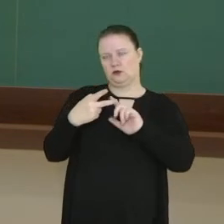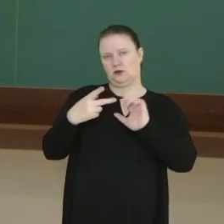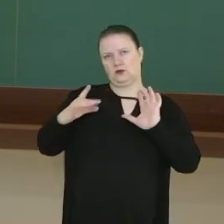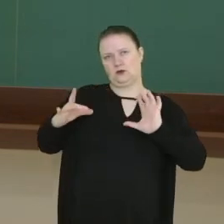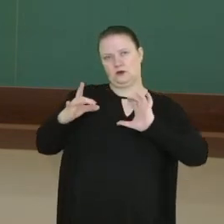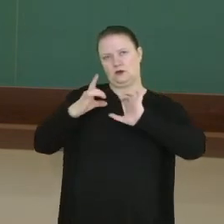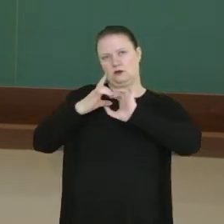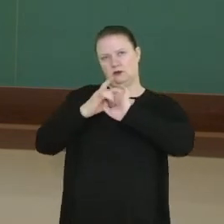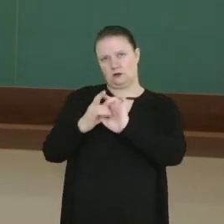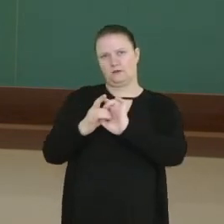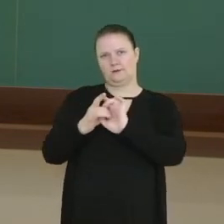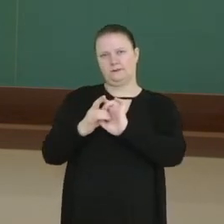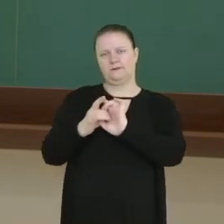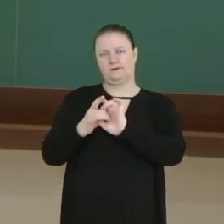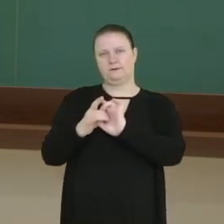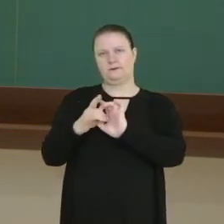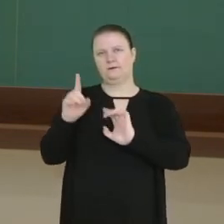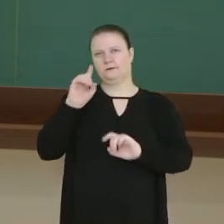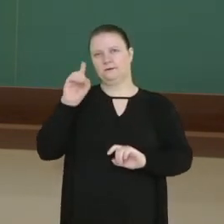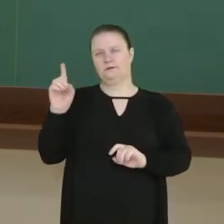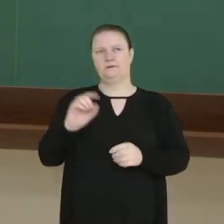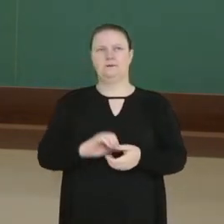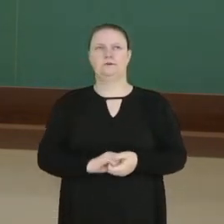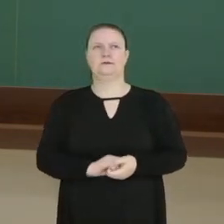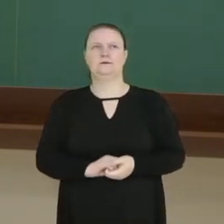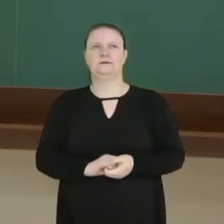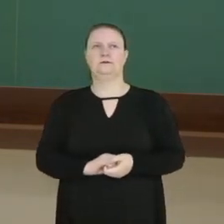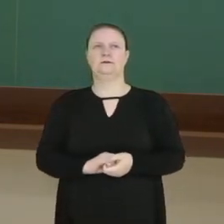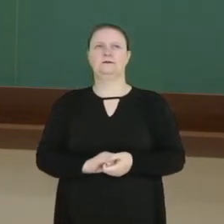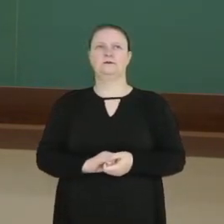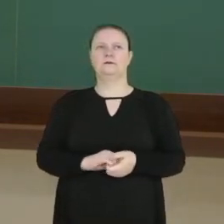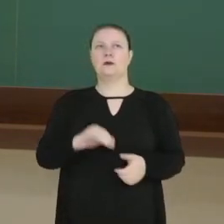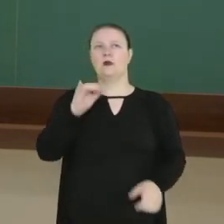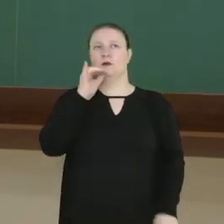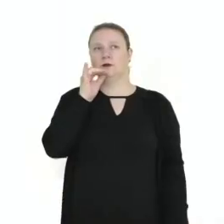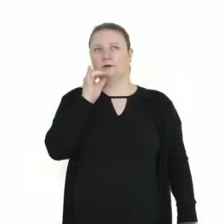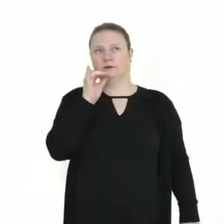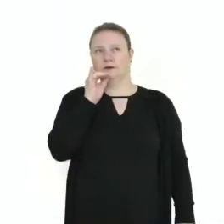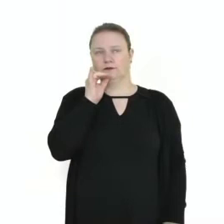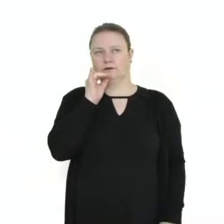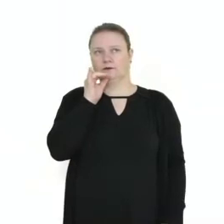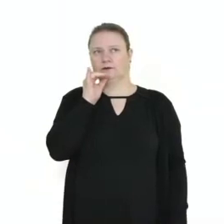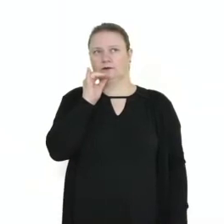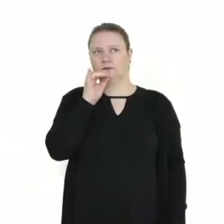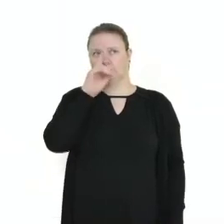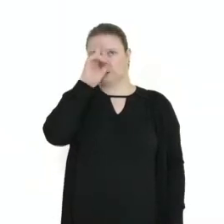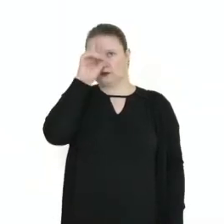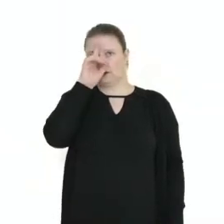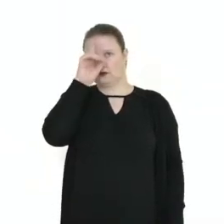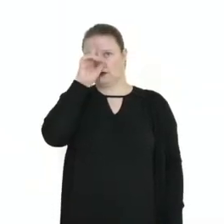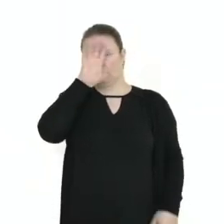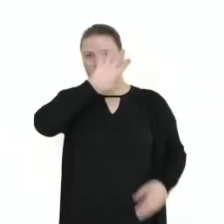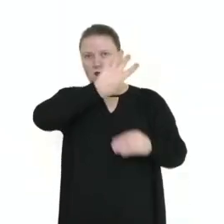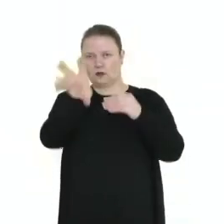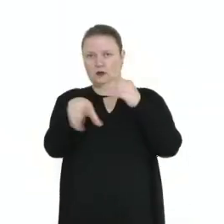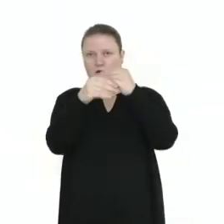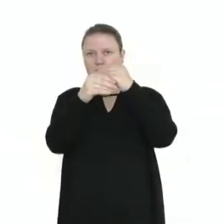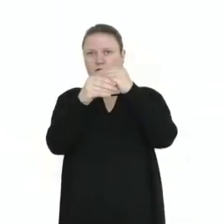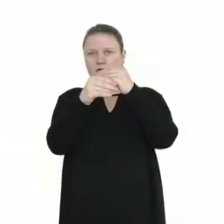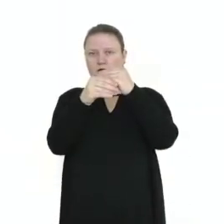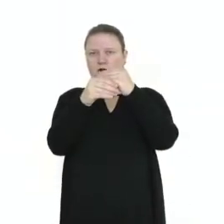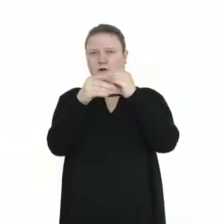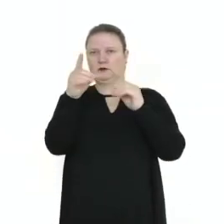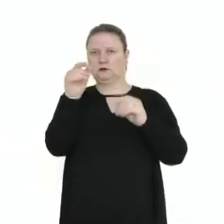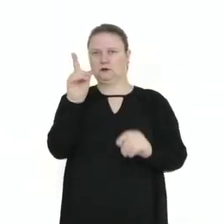uma próxima à outra. Então, forma uma locução, certo? Aqui, ó, na ideia de adição, né? Então,